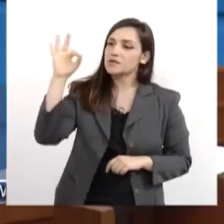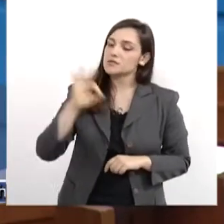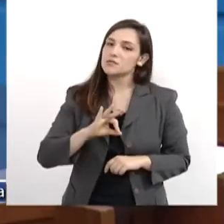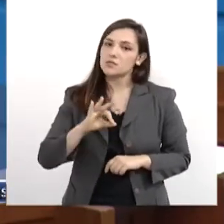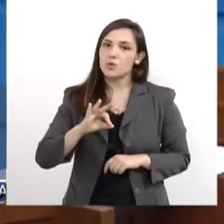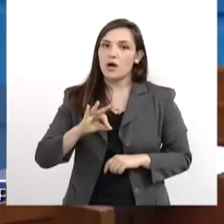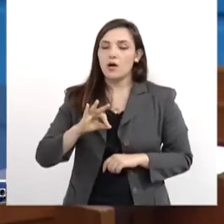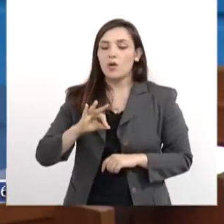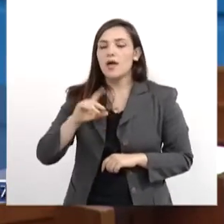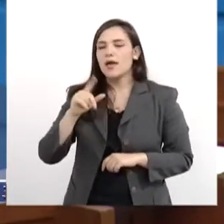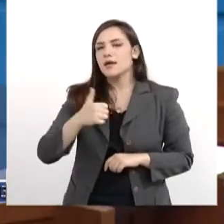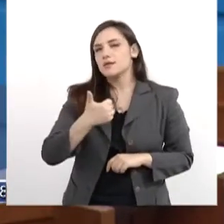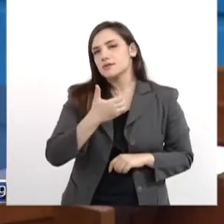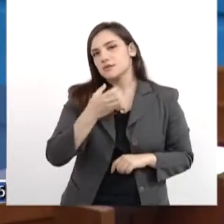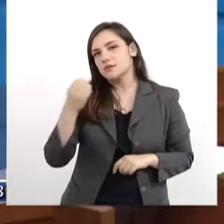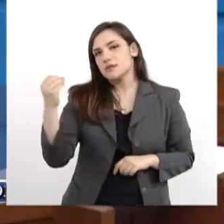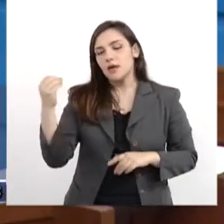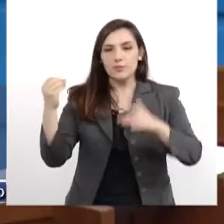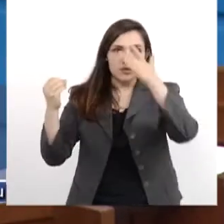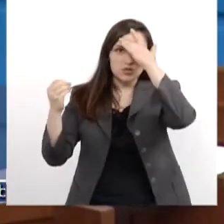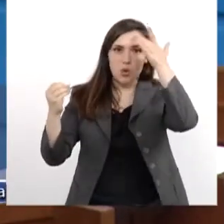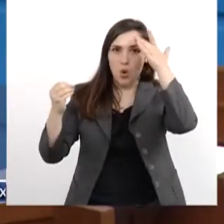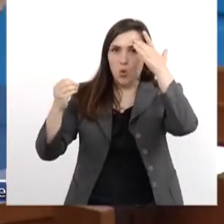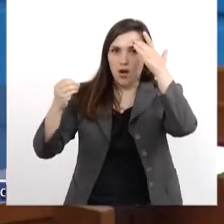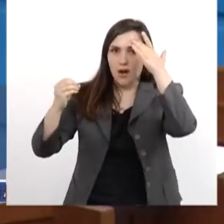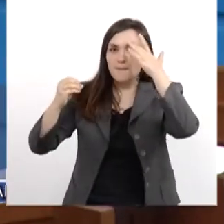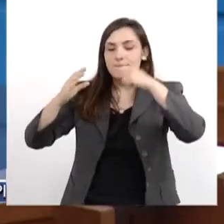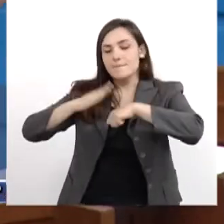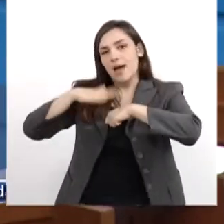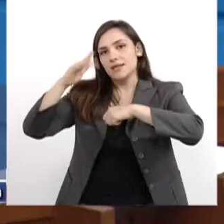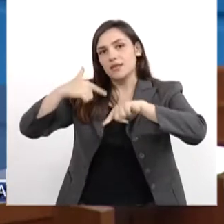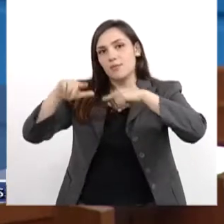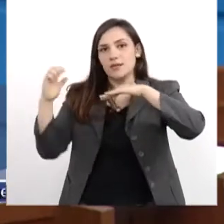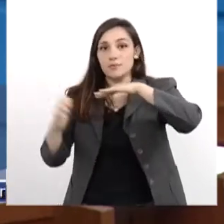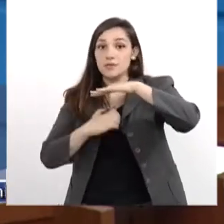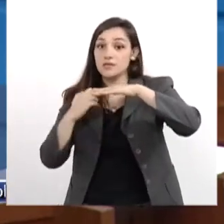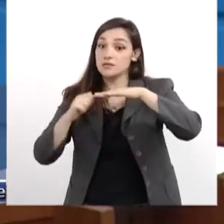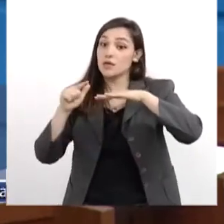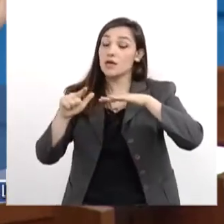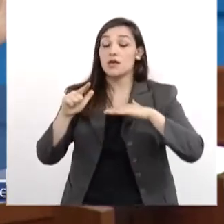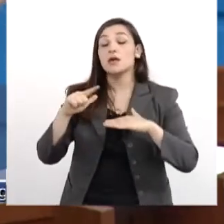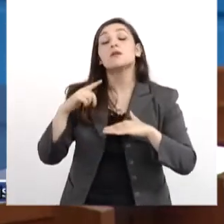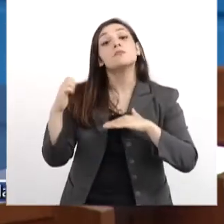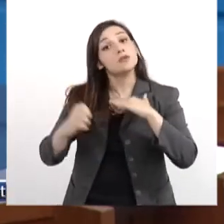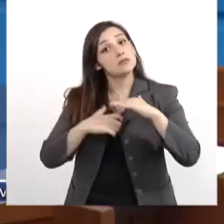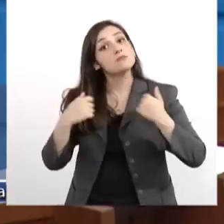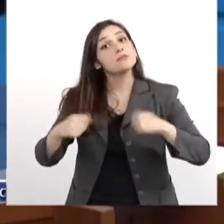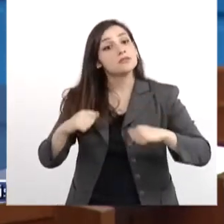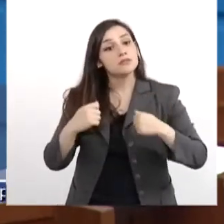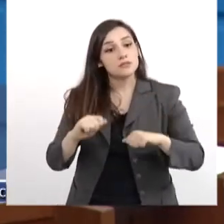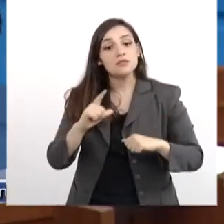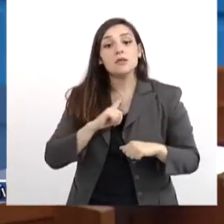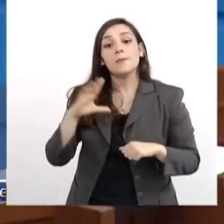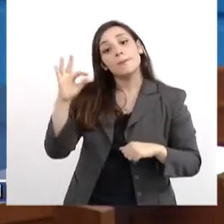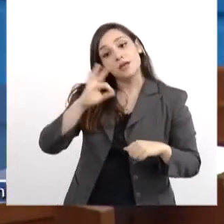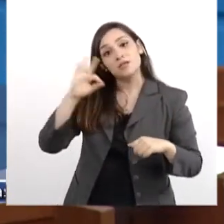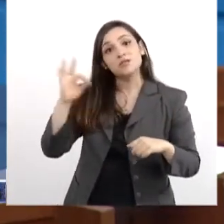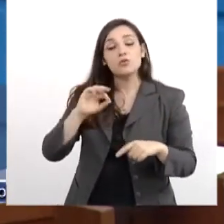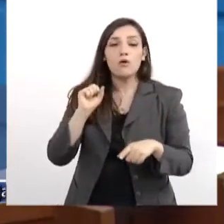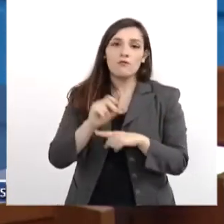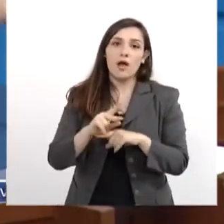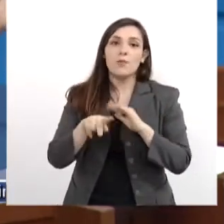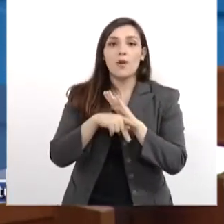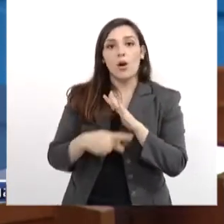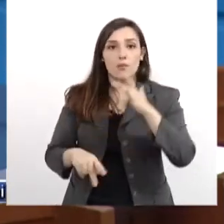de 100 funcionários, essa empresa, ela está obrigada hoje a reservar um percentual de